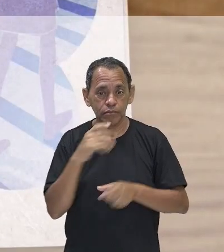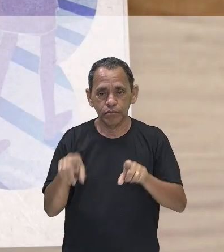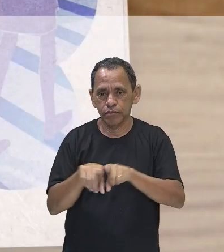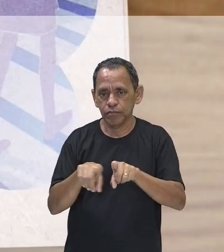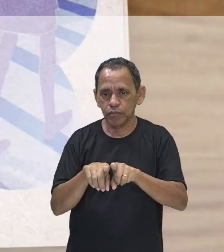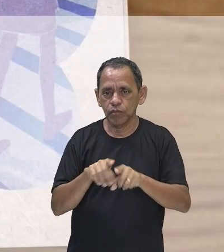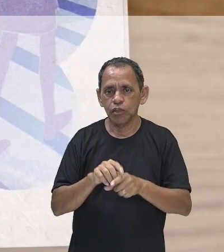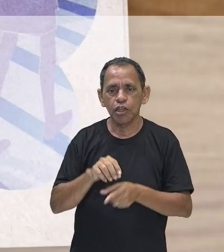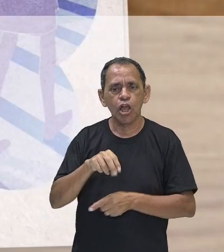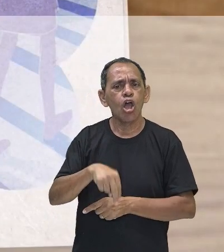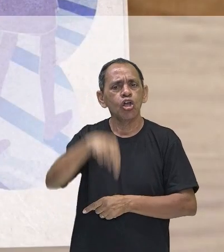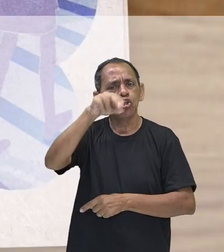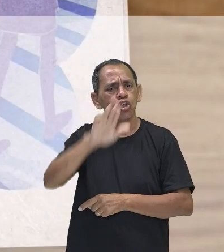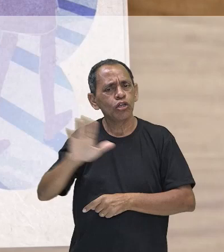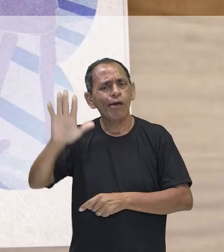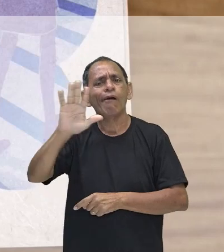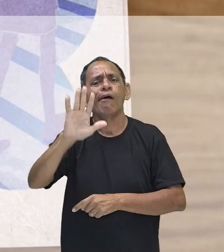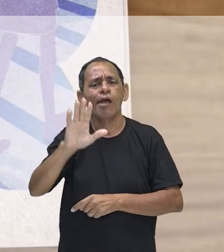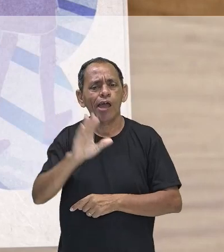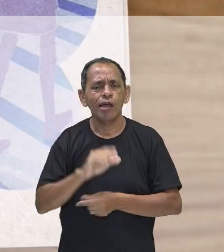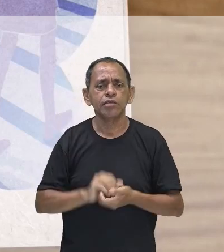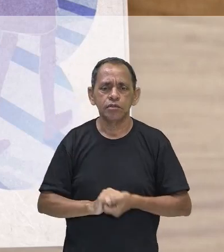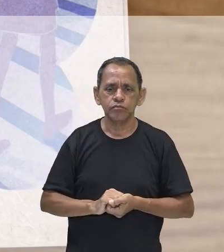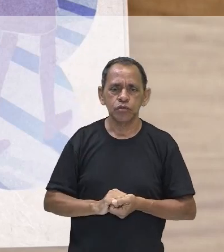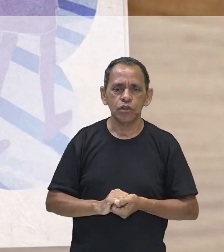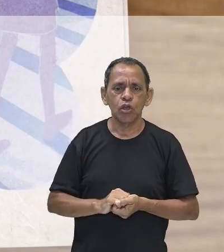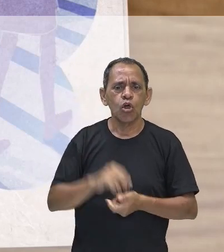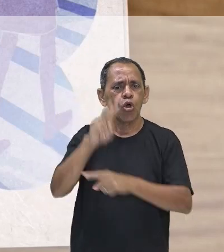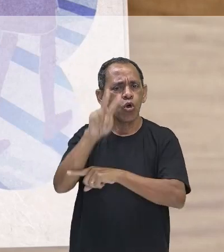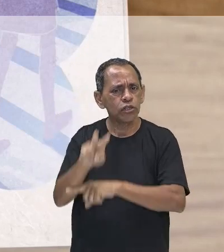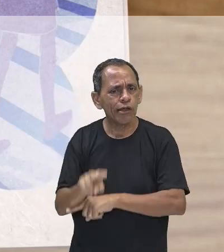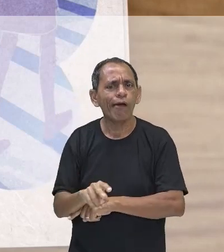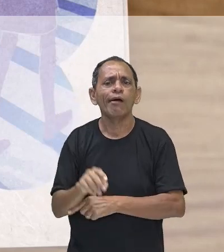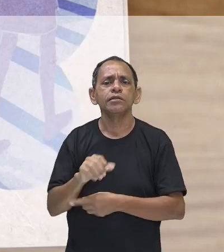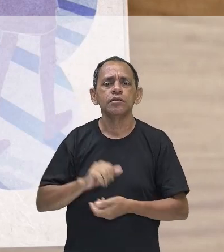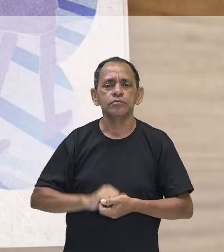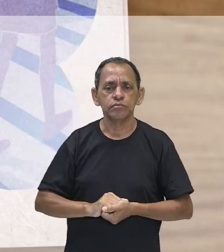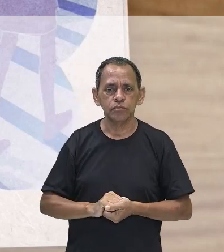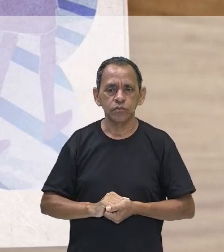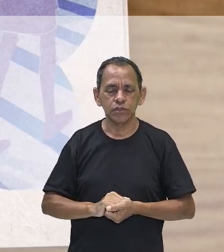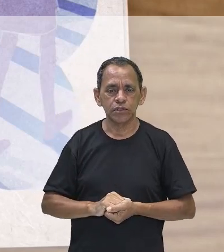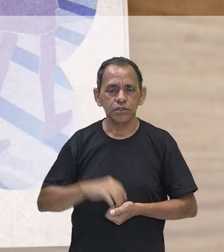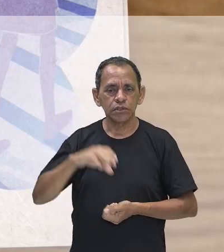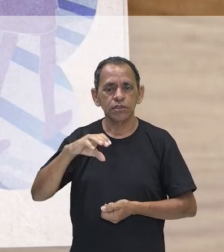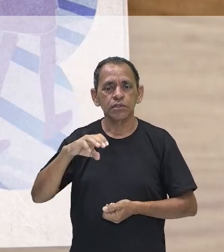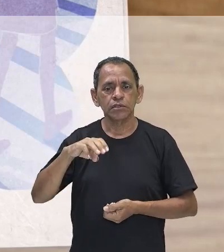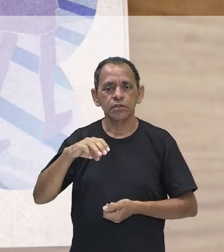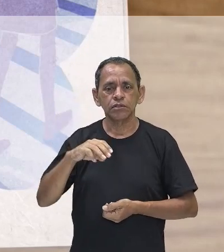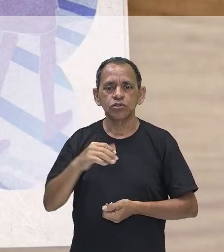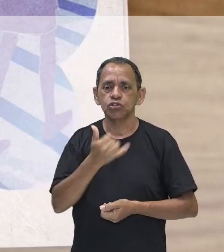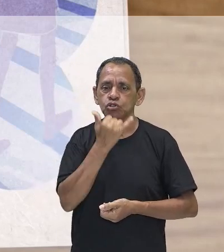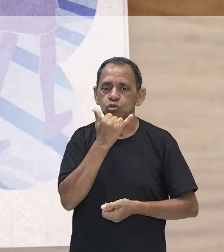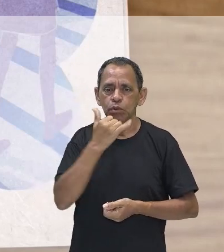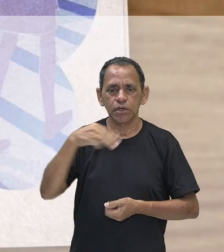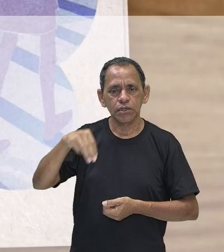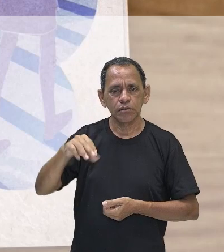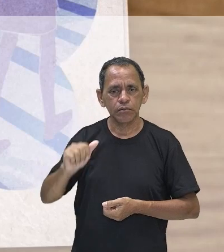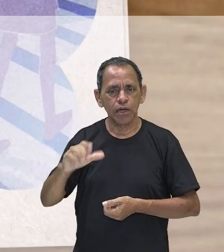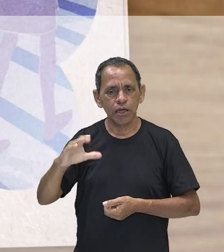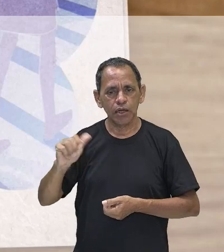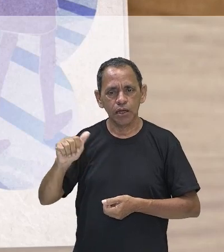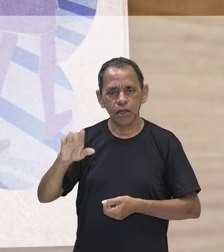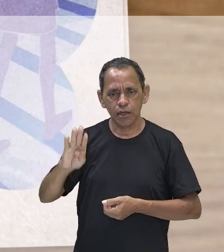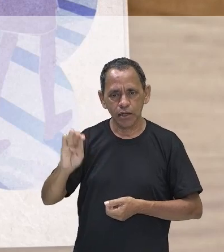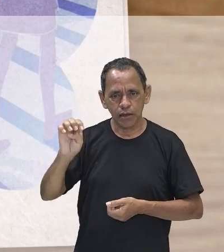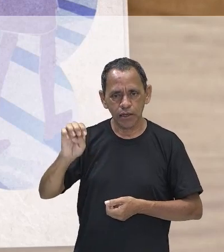e criada por uma tia que a maltratava muito, Macabea é uma alagoana pobre de 19 anos que possui um